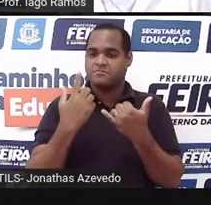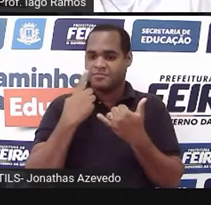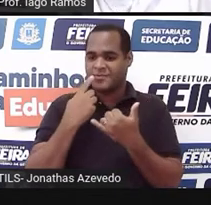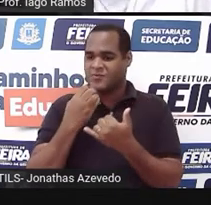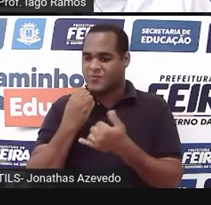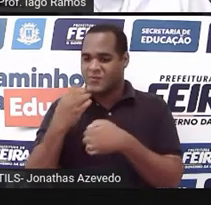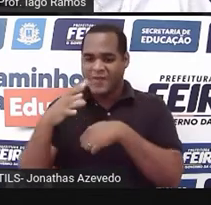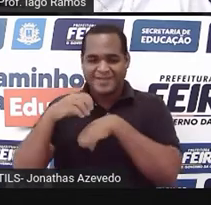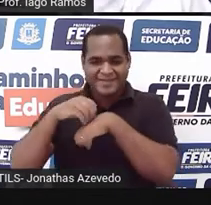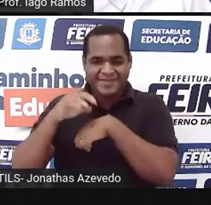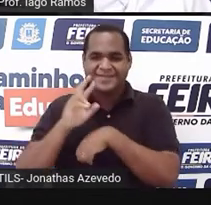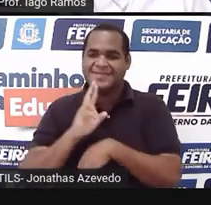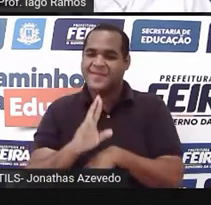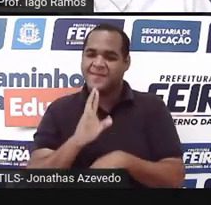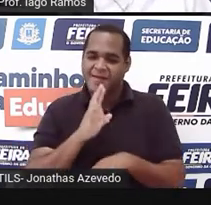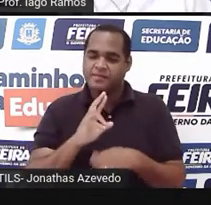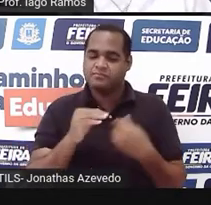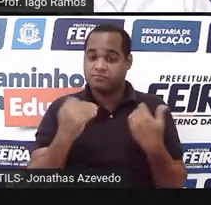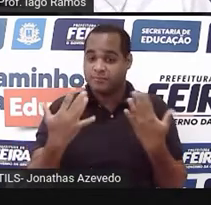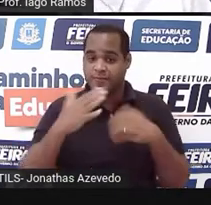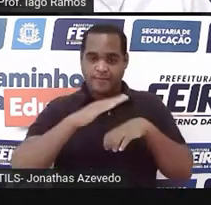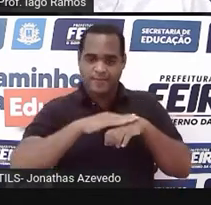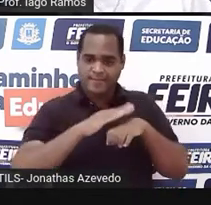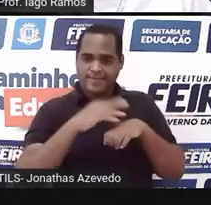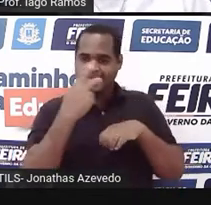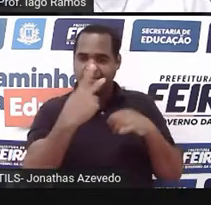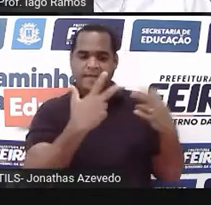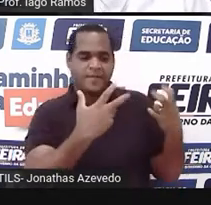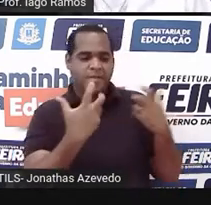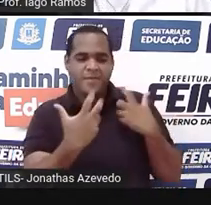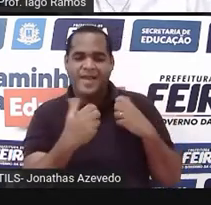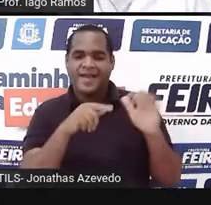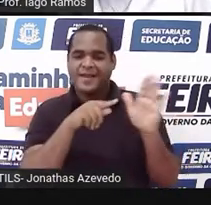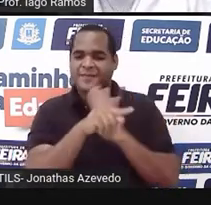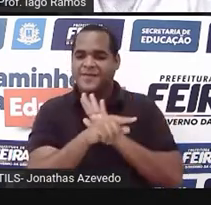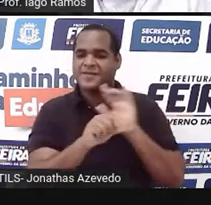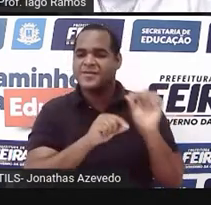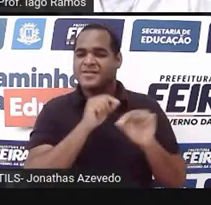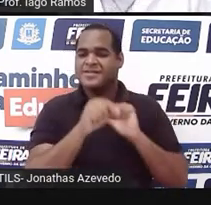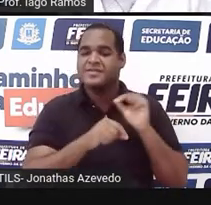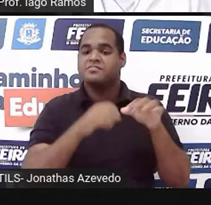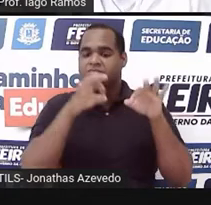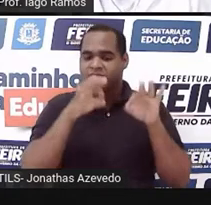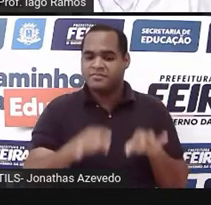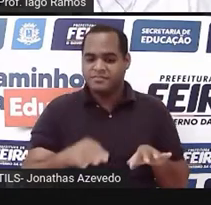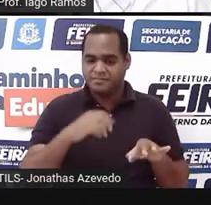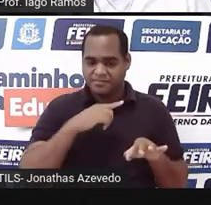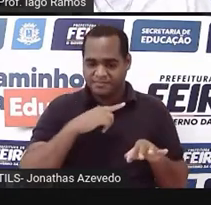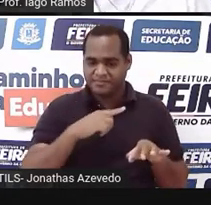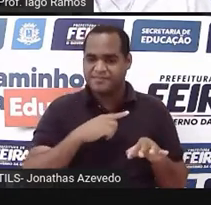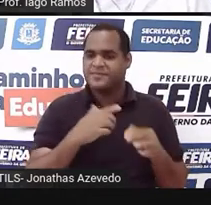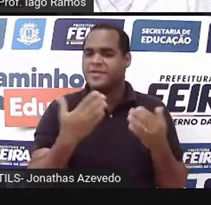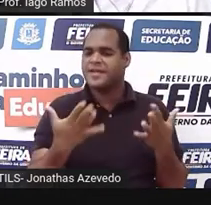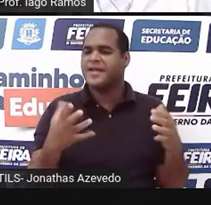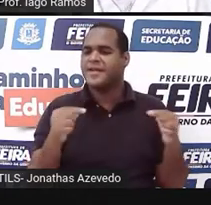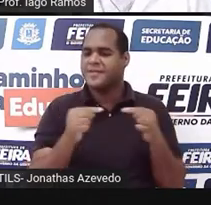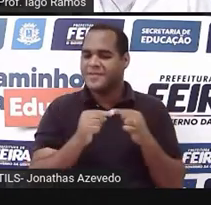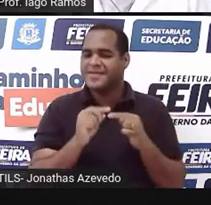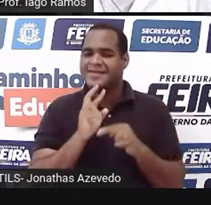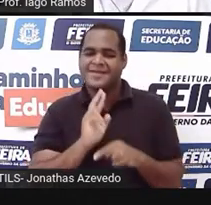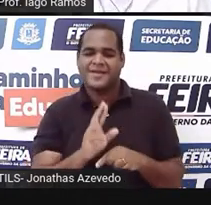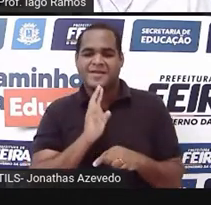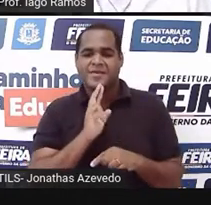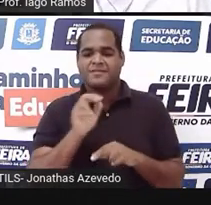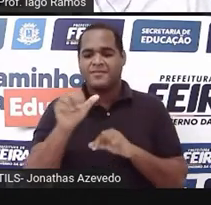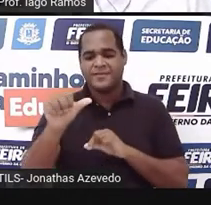te dou a resposta e você vai em busca da pergunta que a pergunta certa para essa resposta tá bom